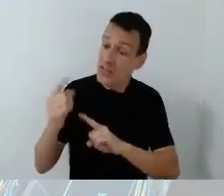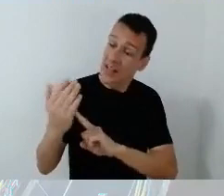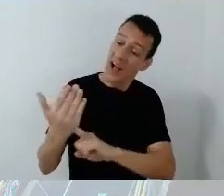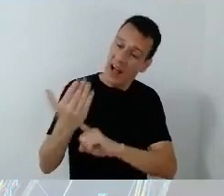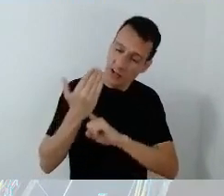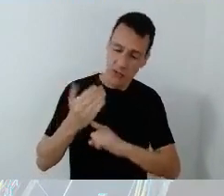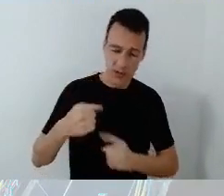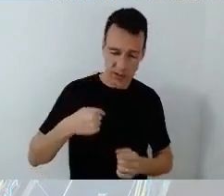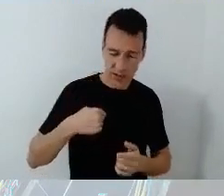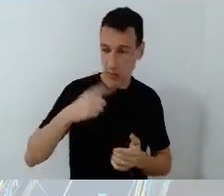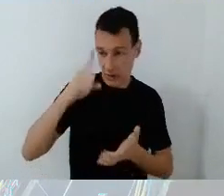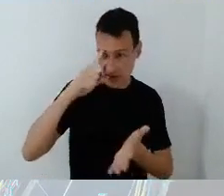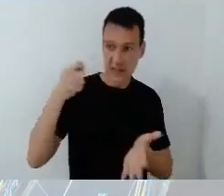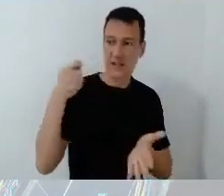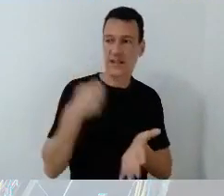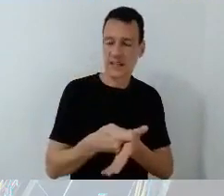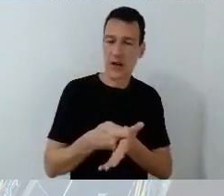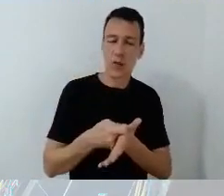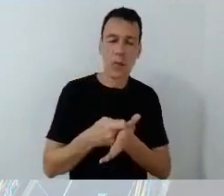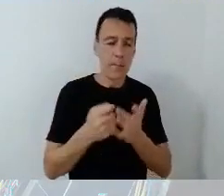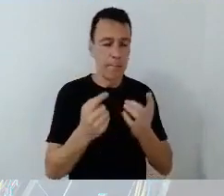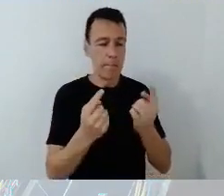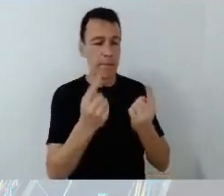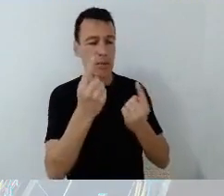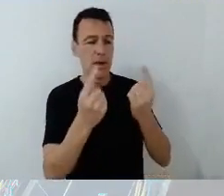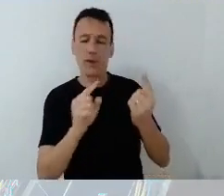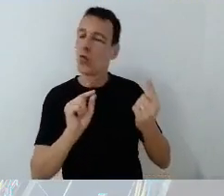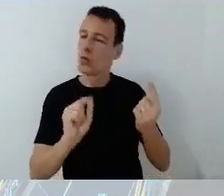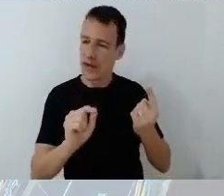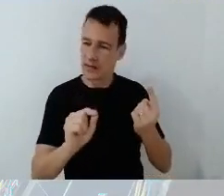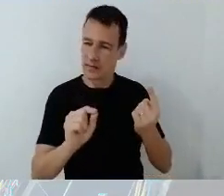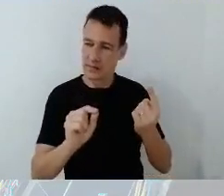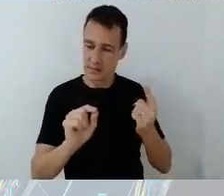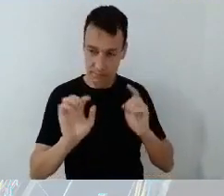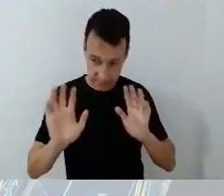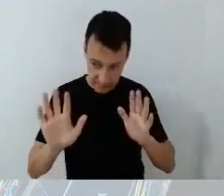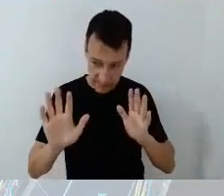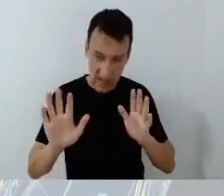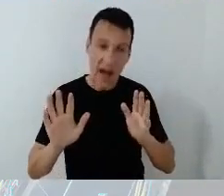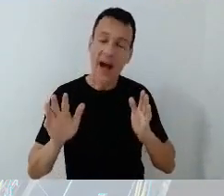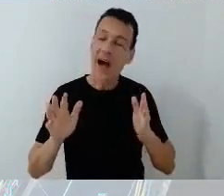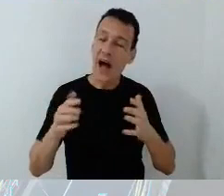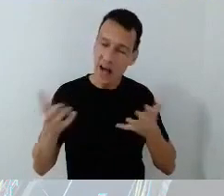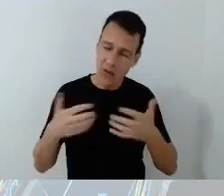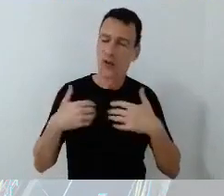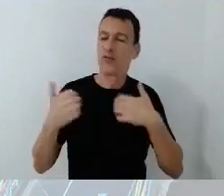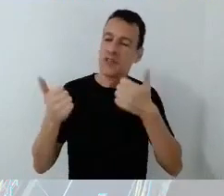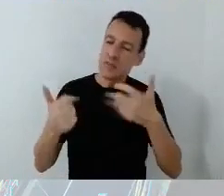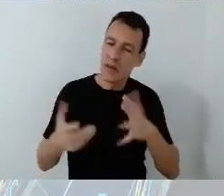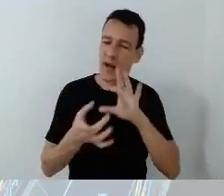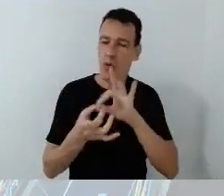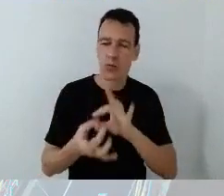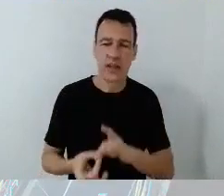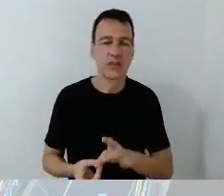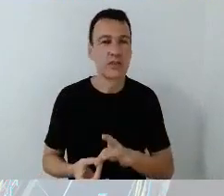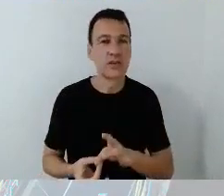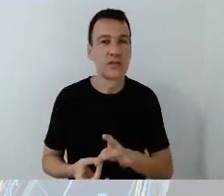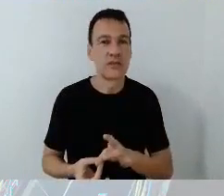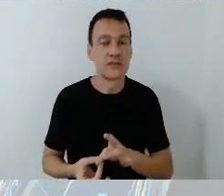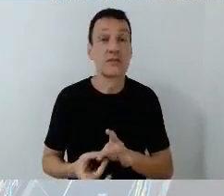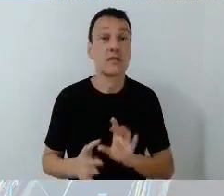disse para ele o que eu espero. Depois eu dou o contexto. Beleza? Quando você vai fazer uma comunicação com a tua